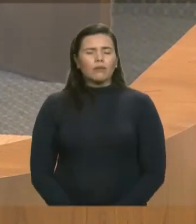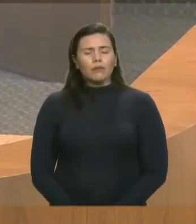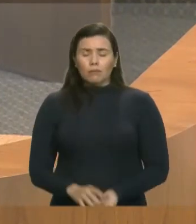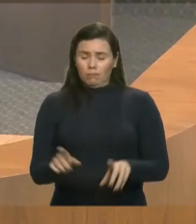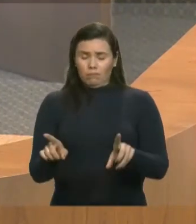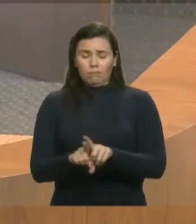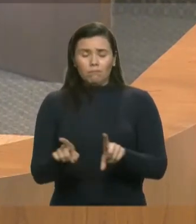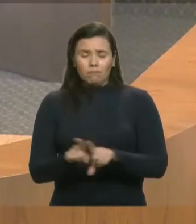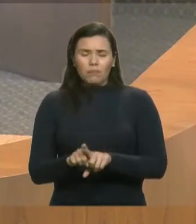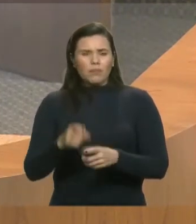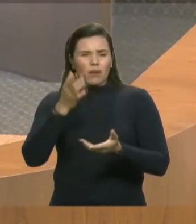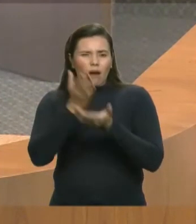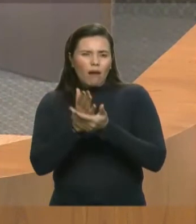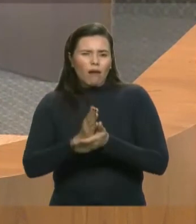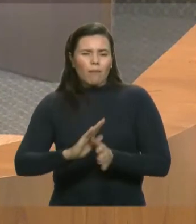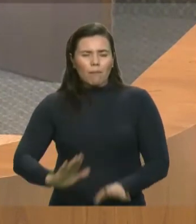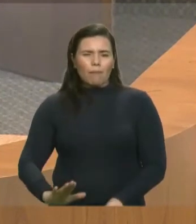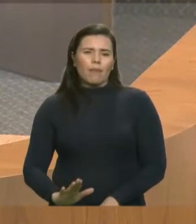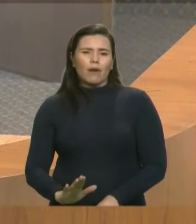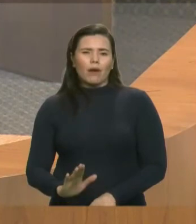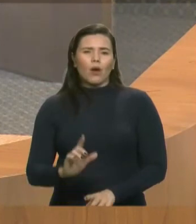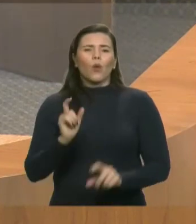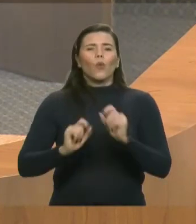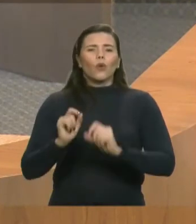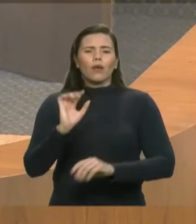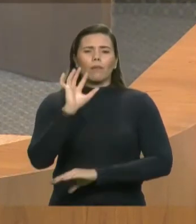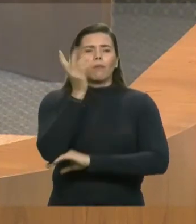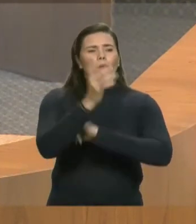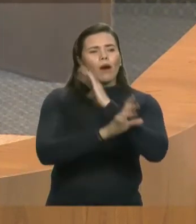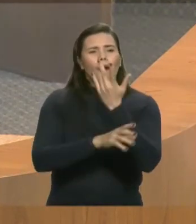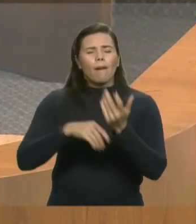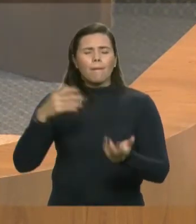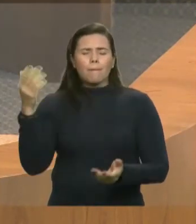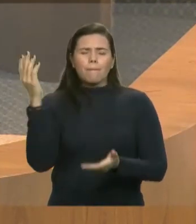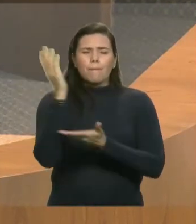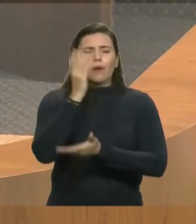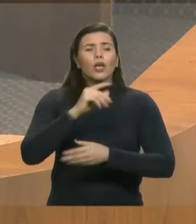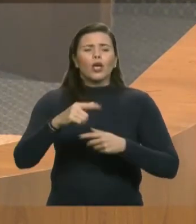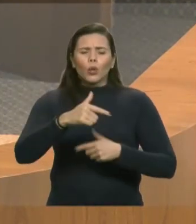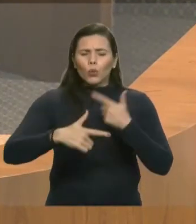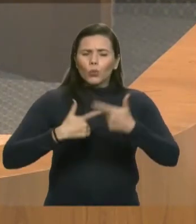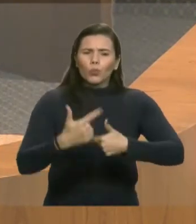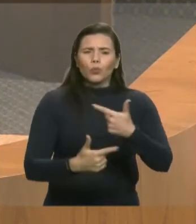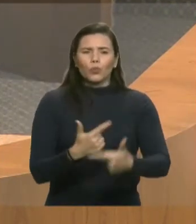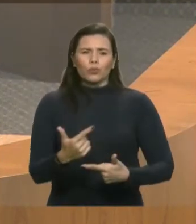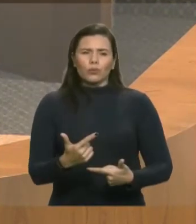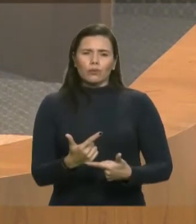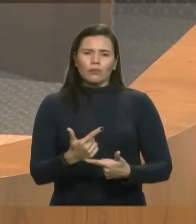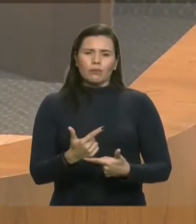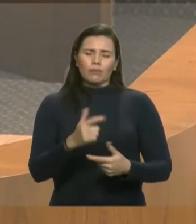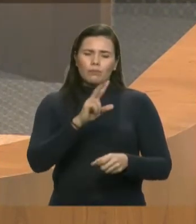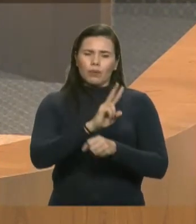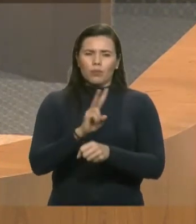mulheres indígenas que ainda lutam em favor da floresta no nosso estado do Maranhão.